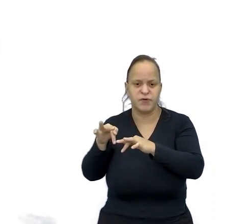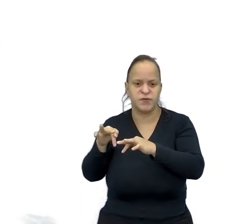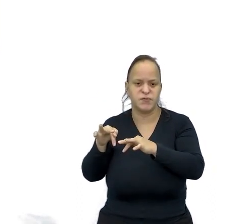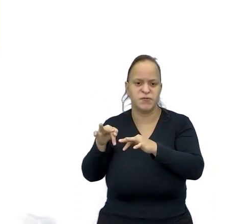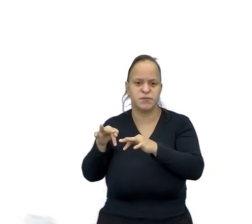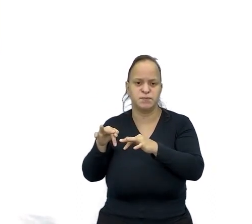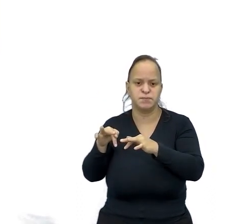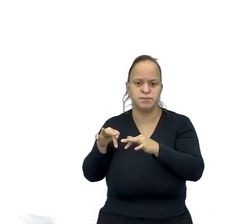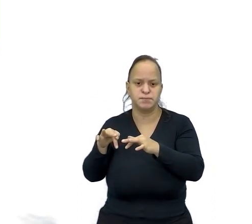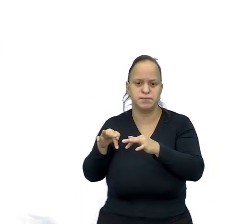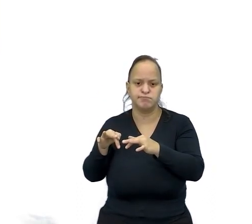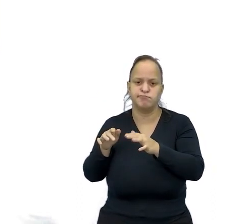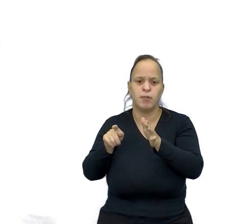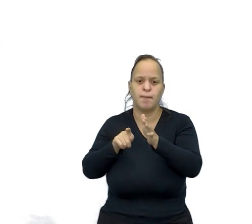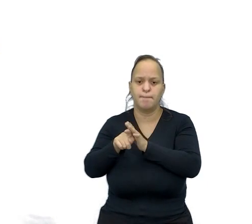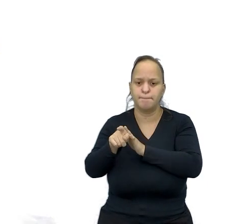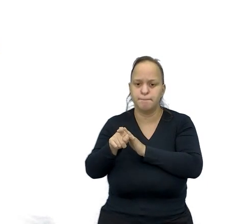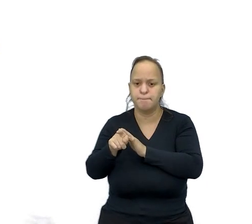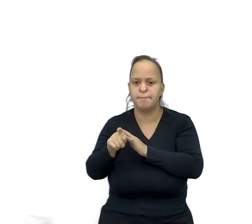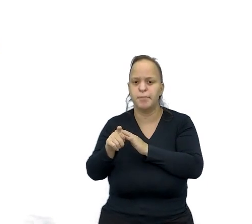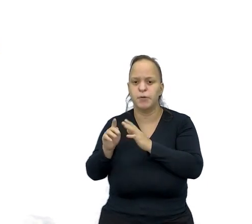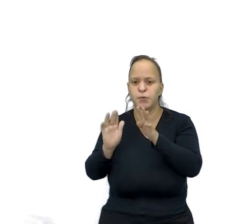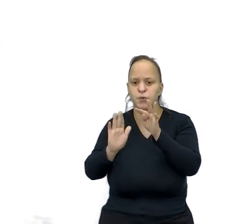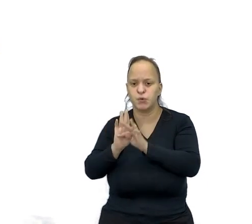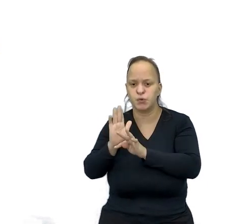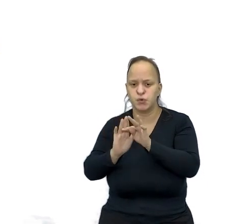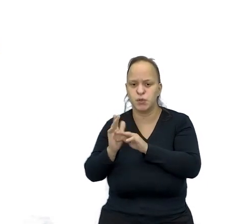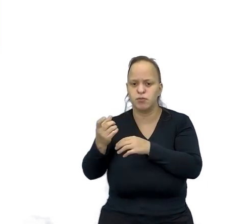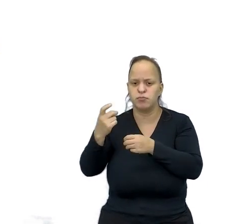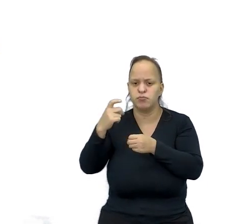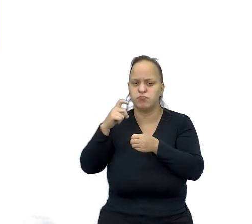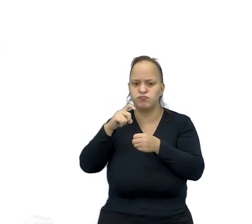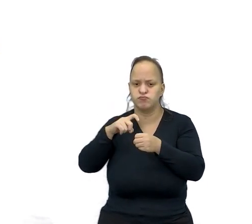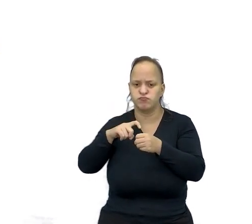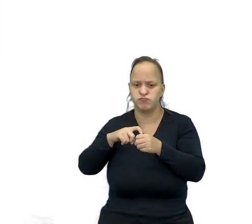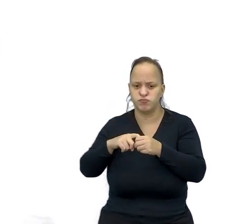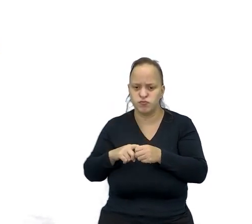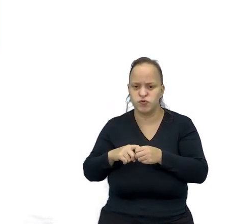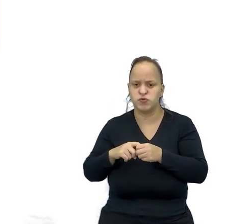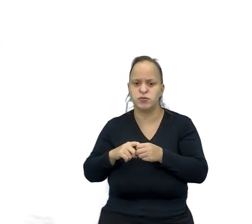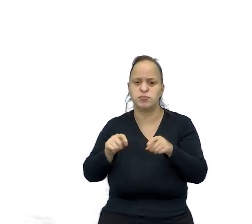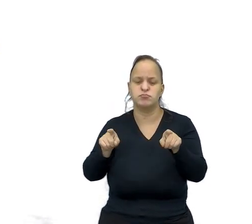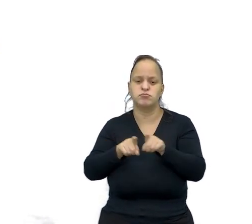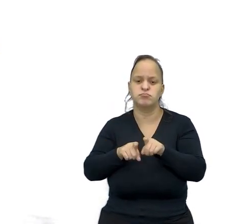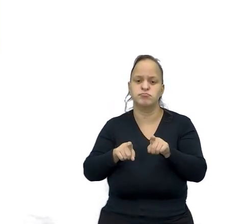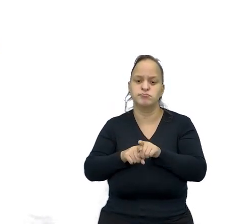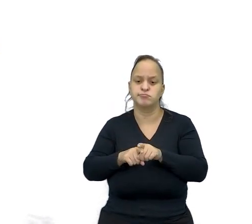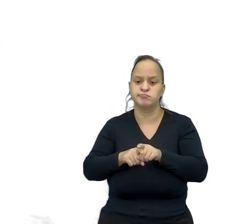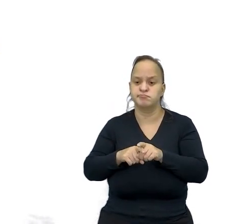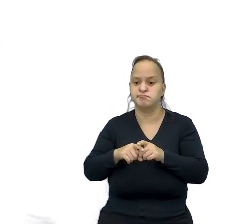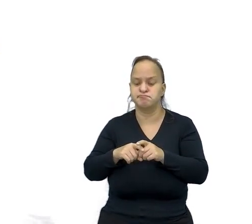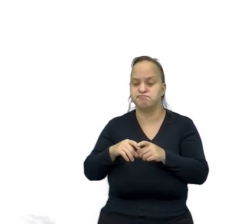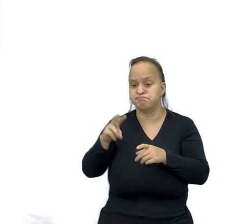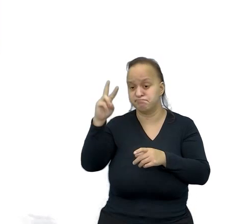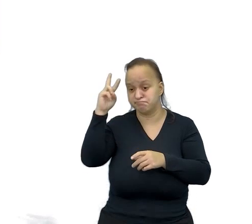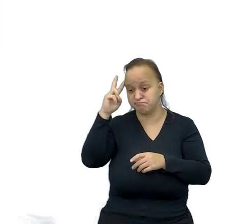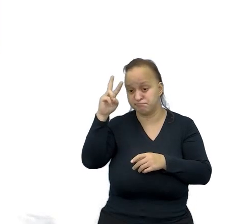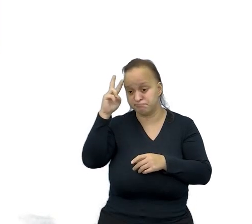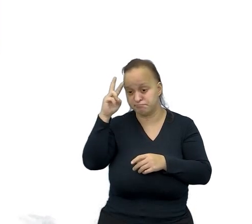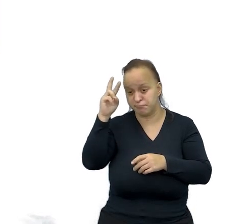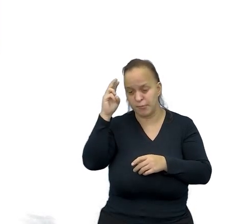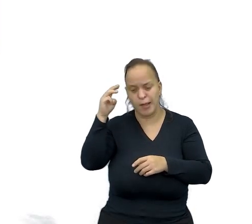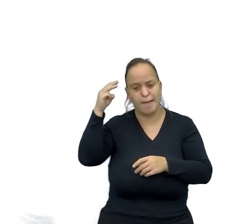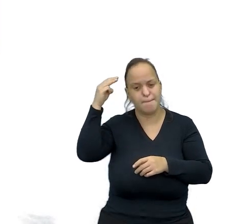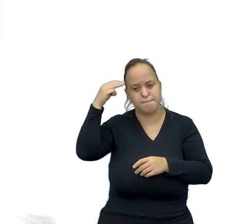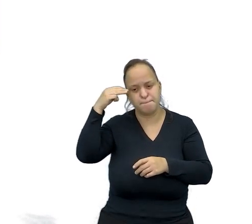sentidos, identificação de marcas de oralidade no texto, e a recordação, né, das memórias